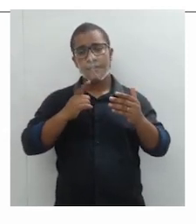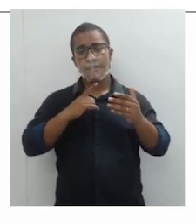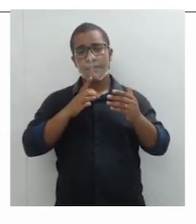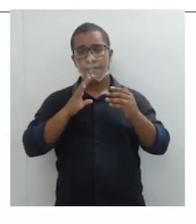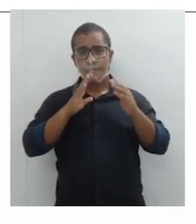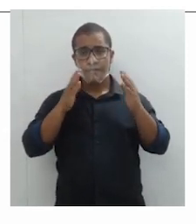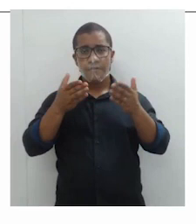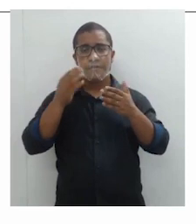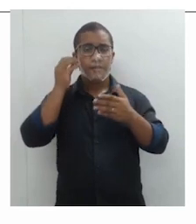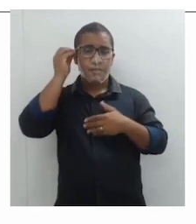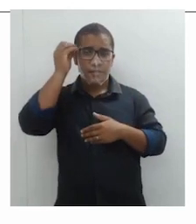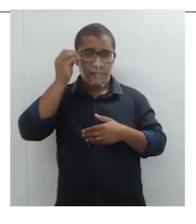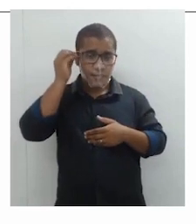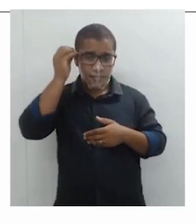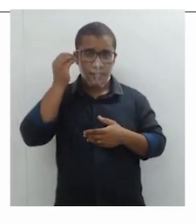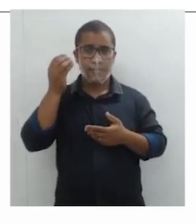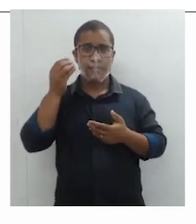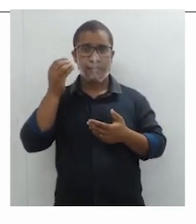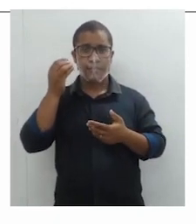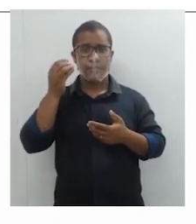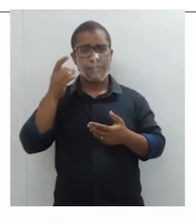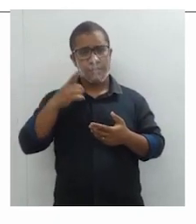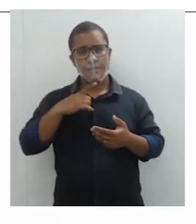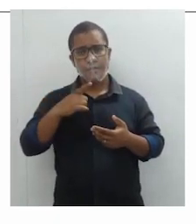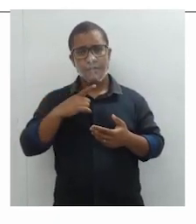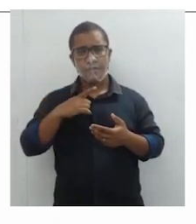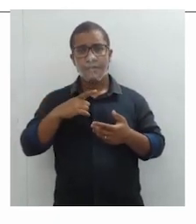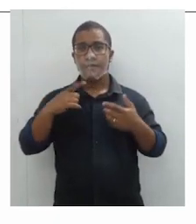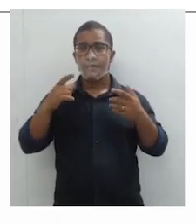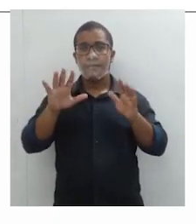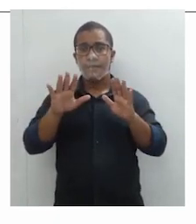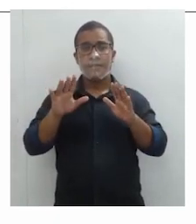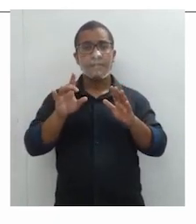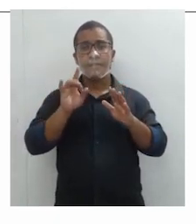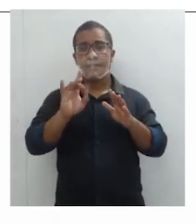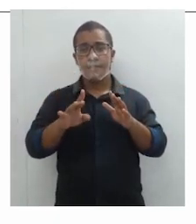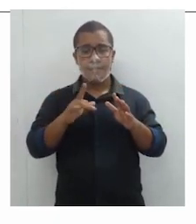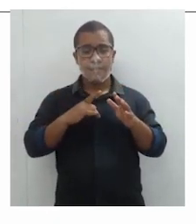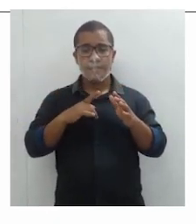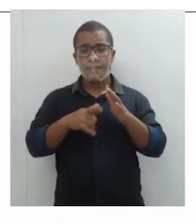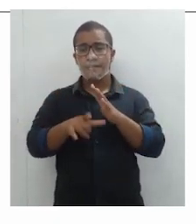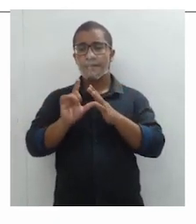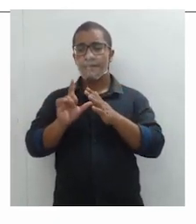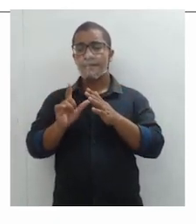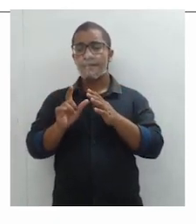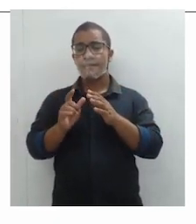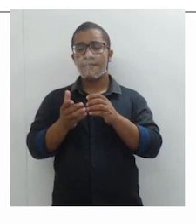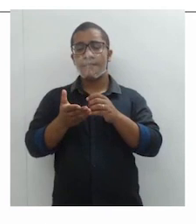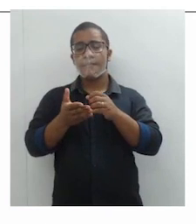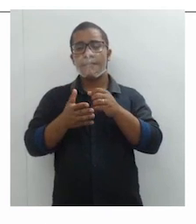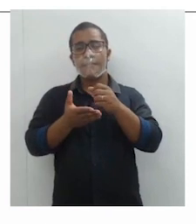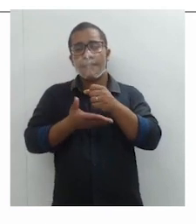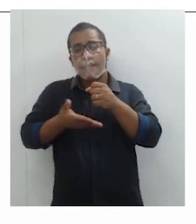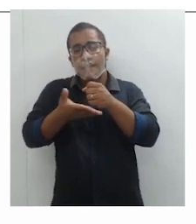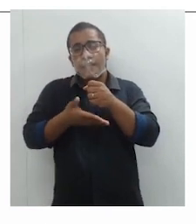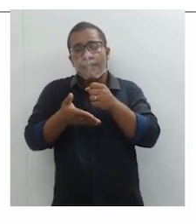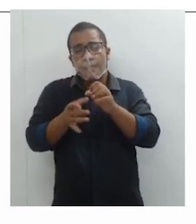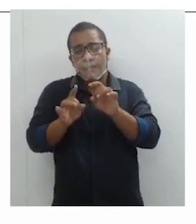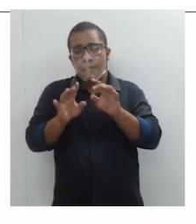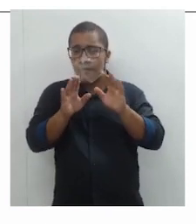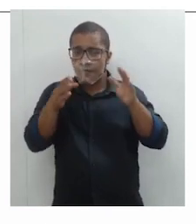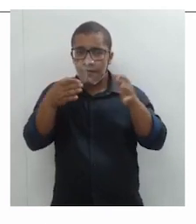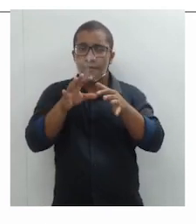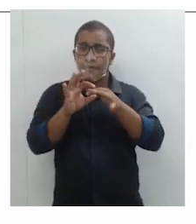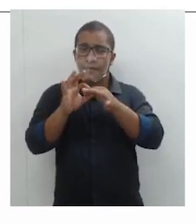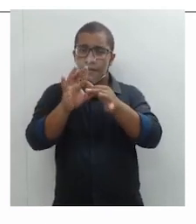gira em torno da experiência do Sagrado e não numa fundamentação teórica o cotidiano da vida está